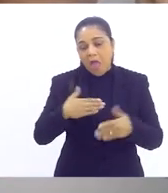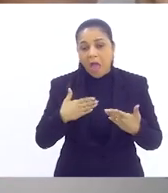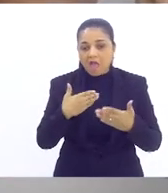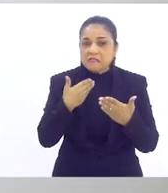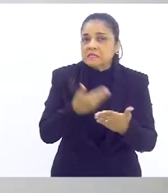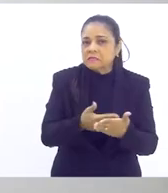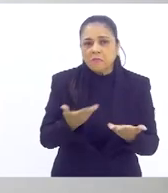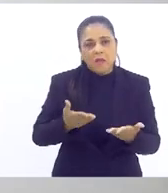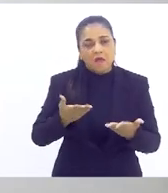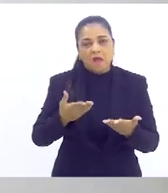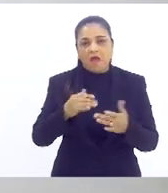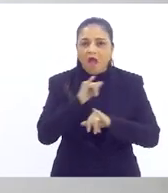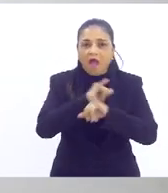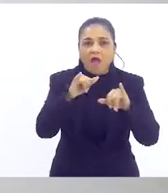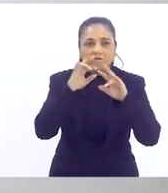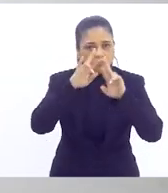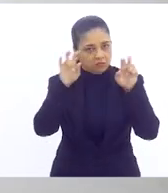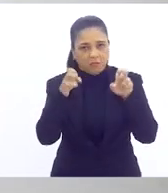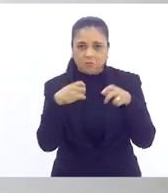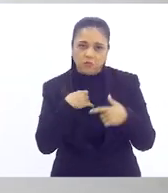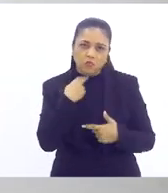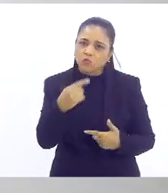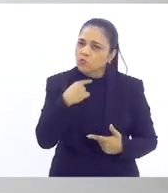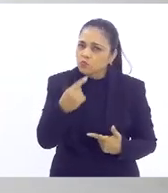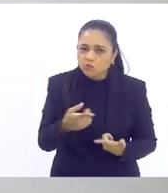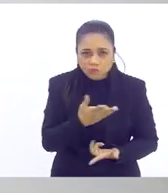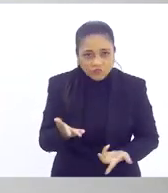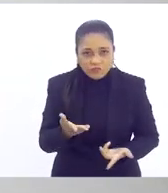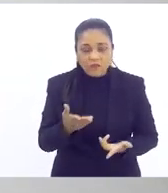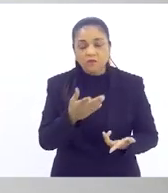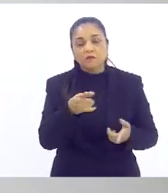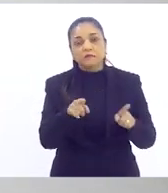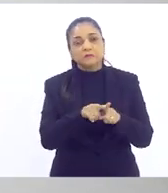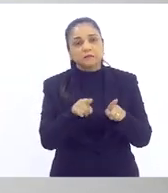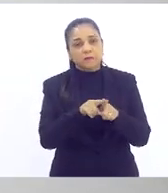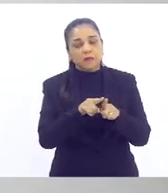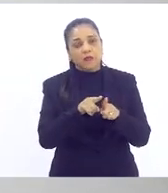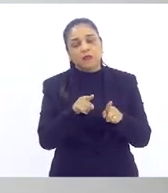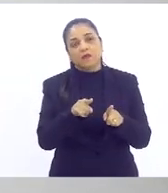ou até mesmo oficiando